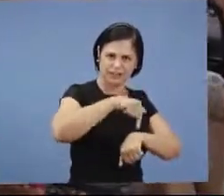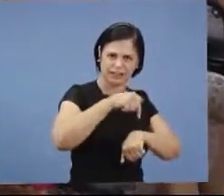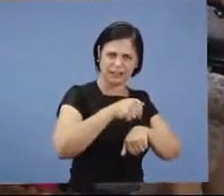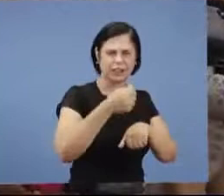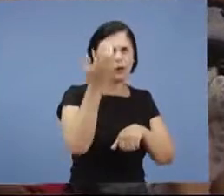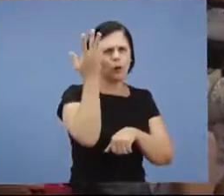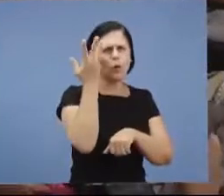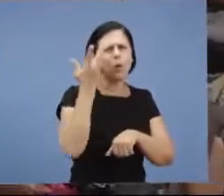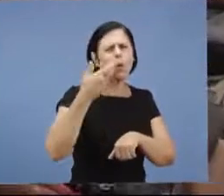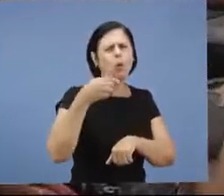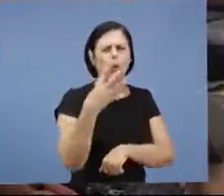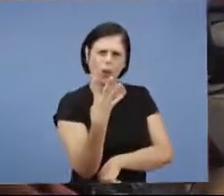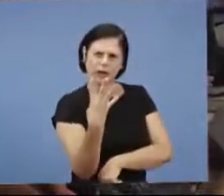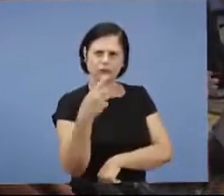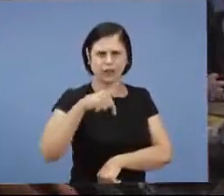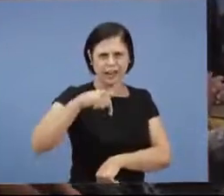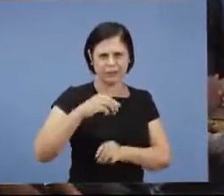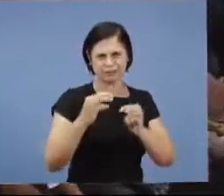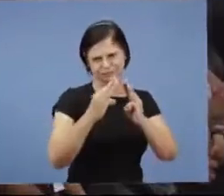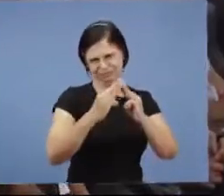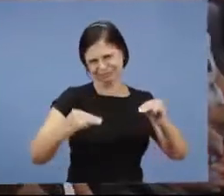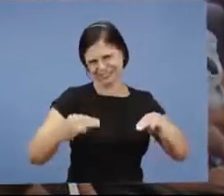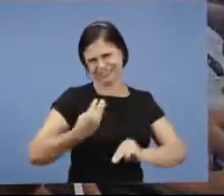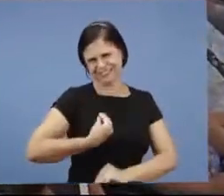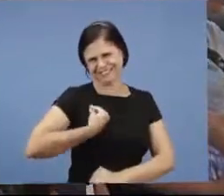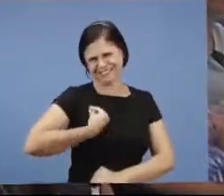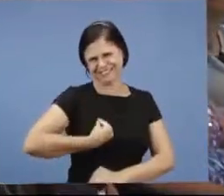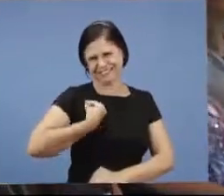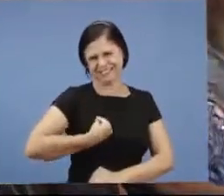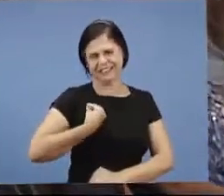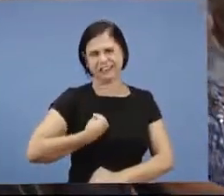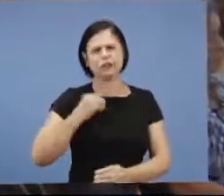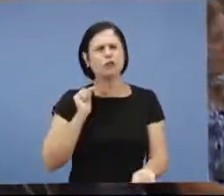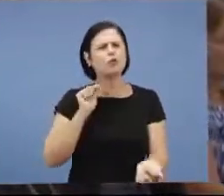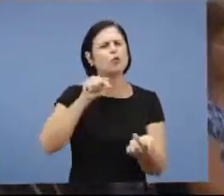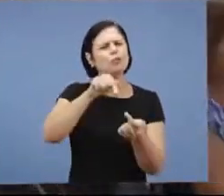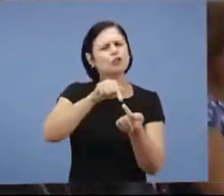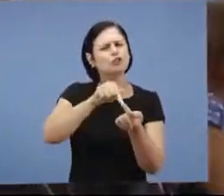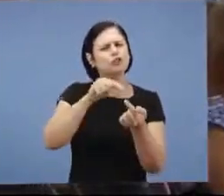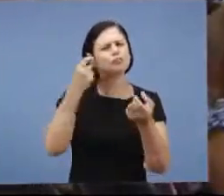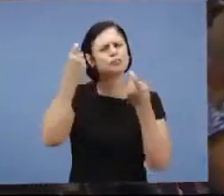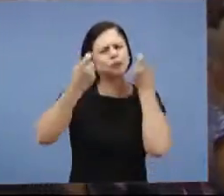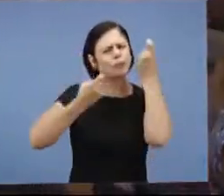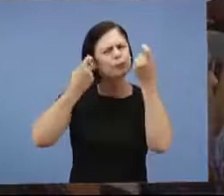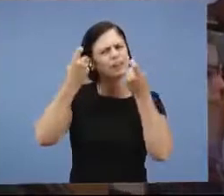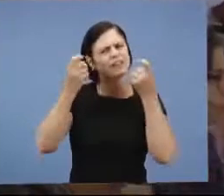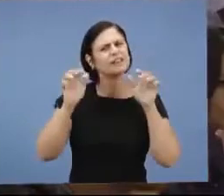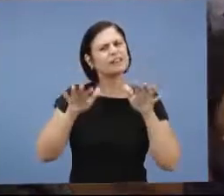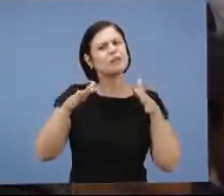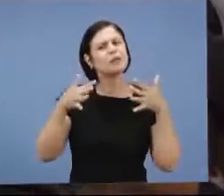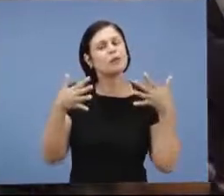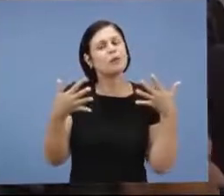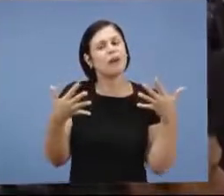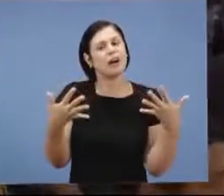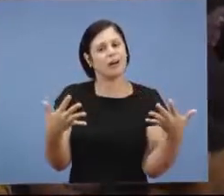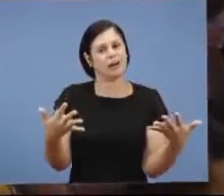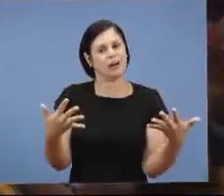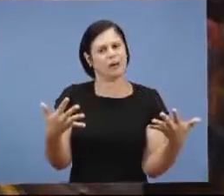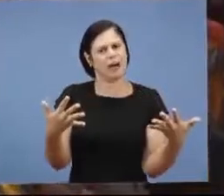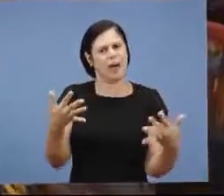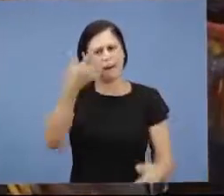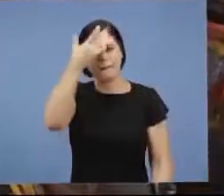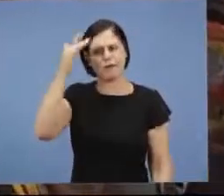4 dias aqui no Manaim. O alvo, a preocupação, não foi tanta com os